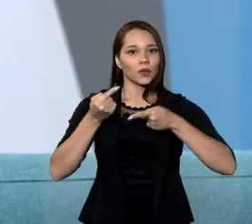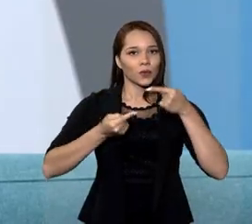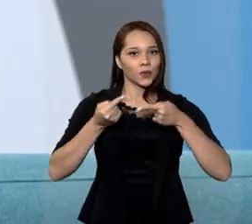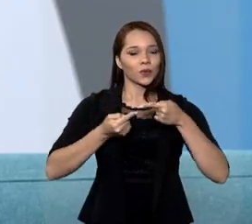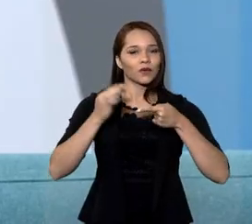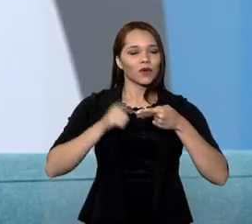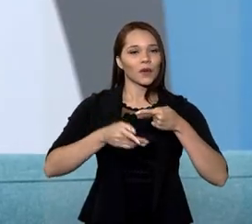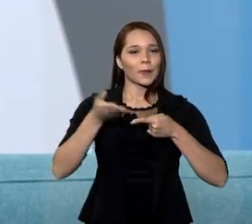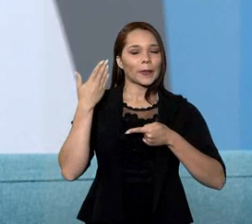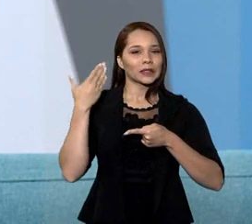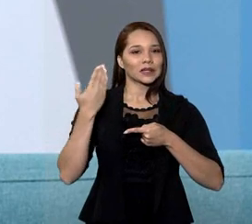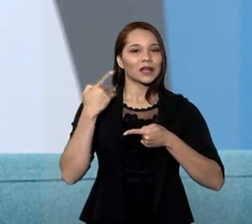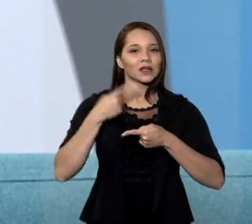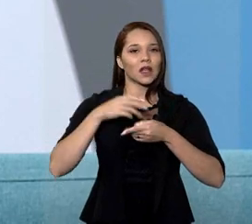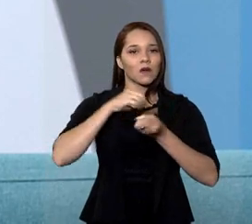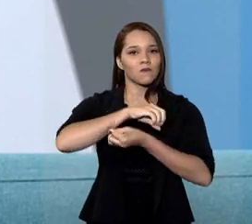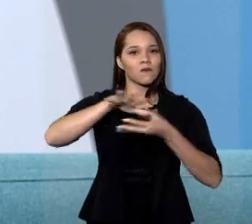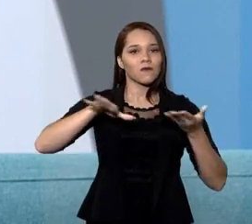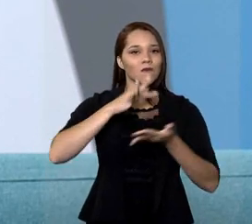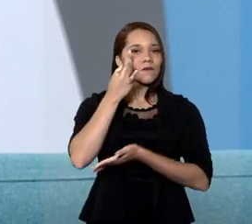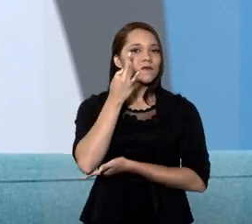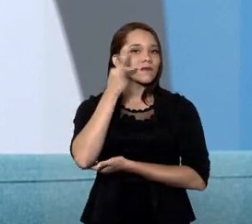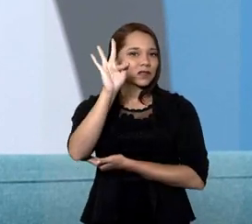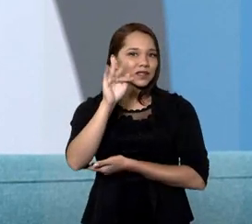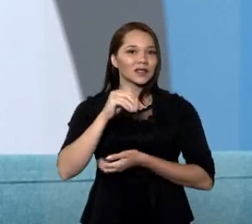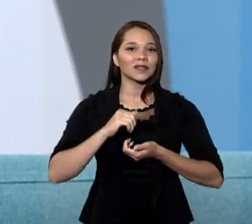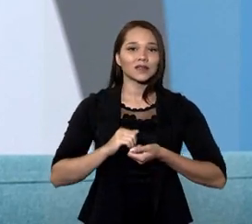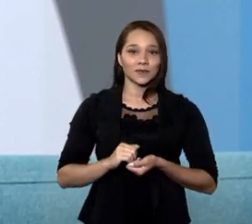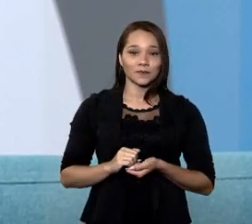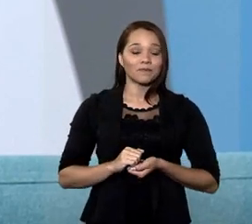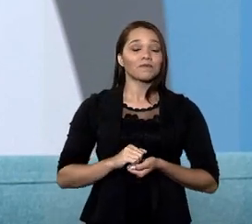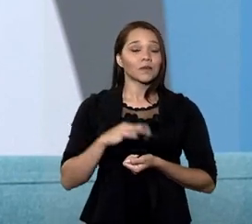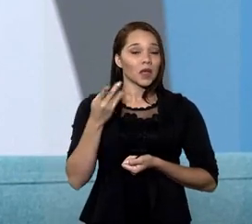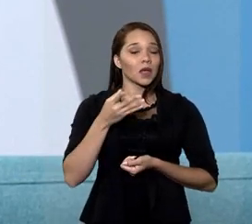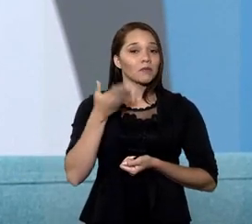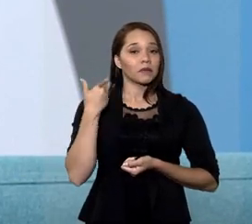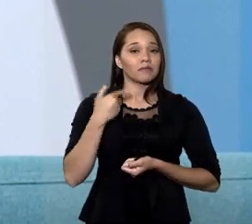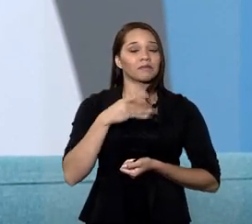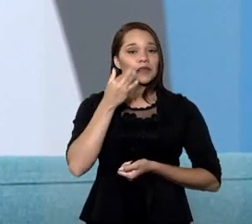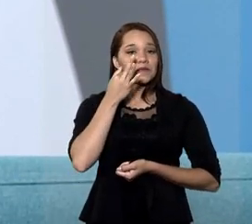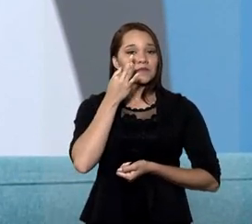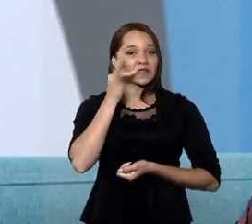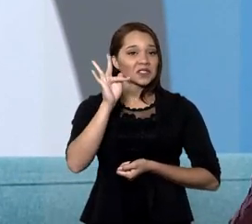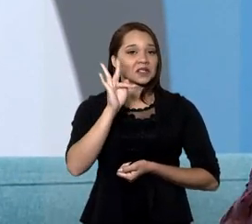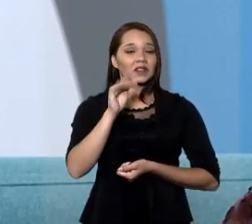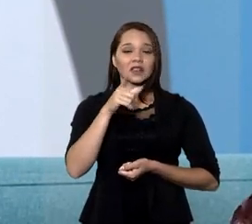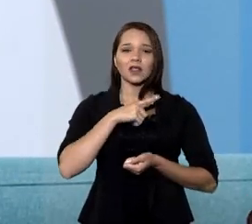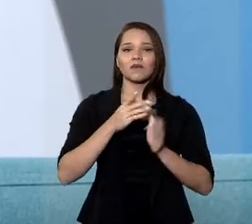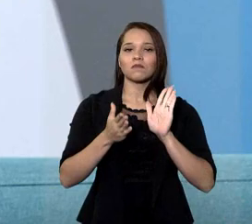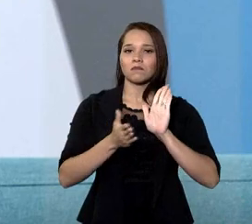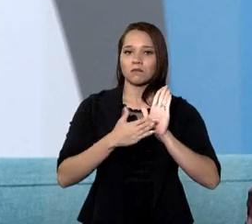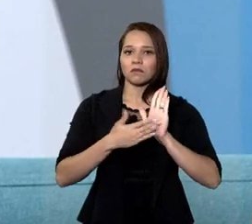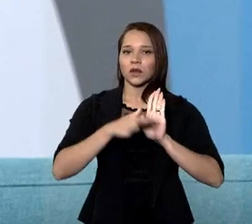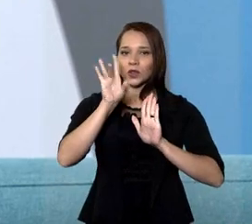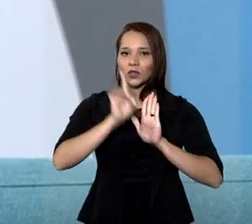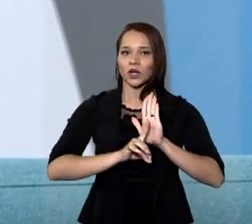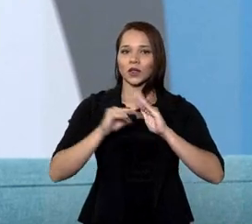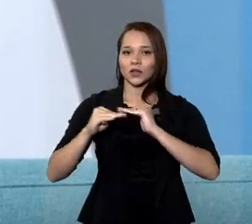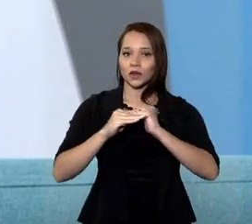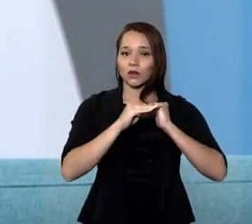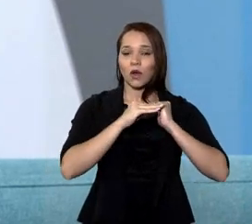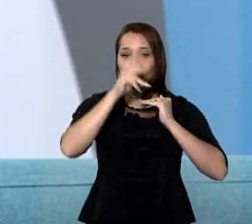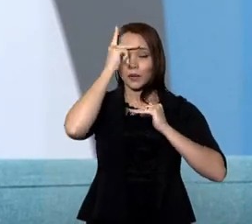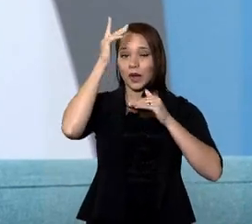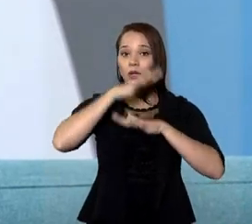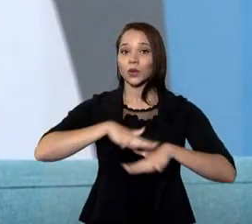politicamente foi na época da revolução francesa em que se fez uma proposta de